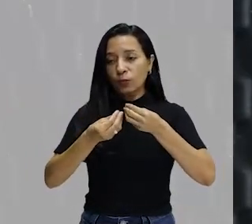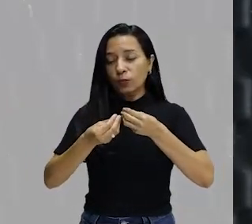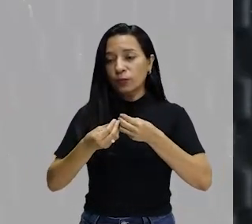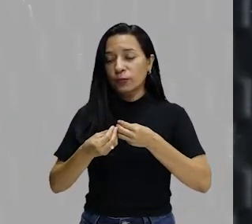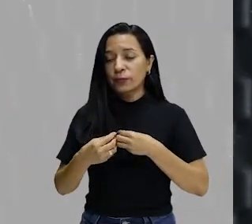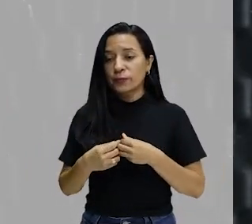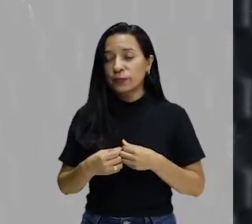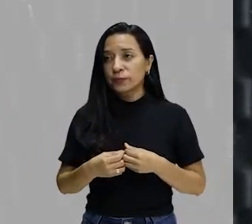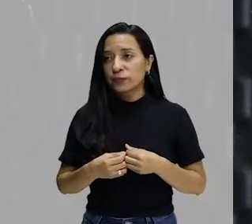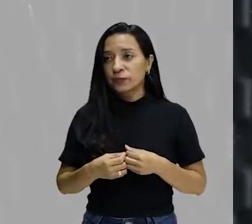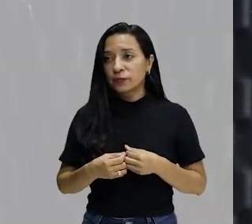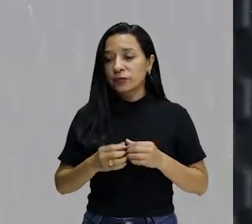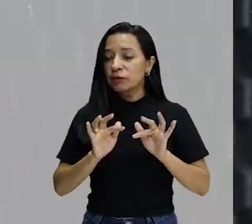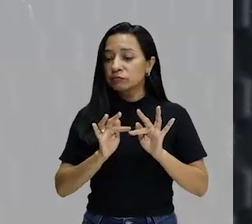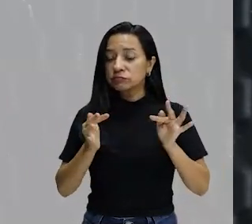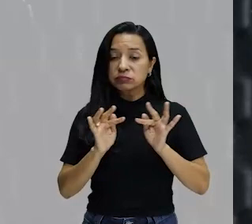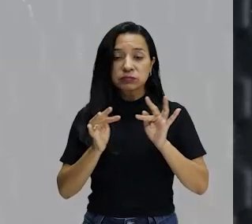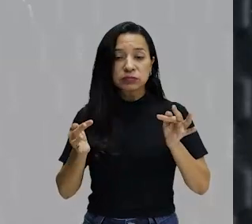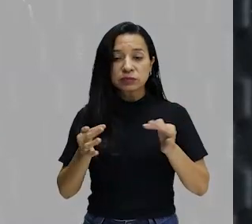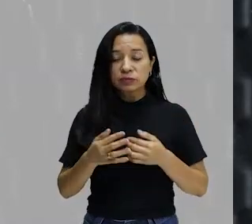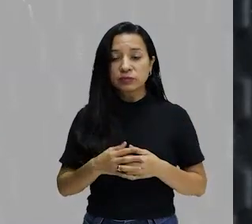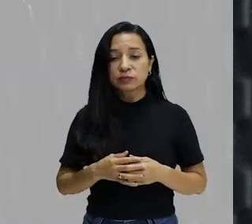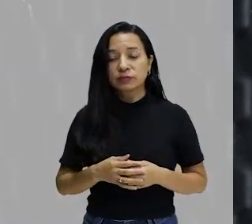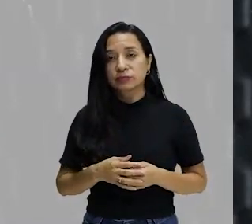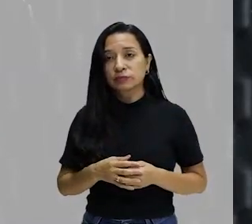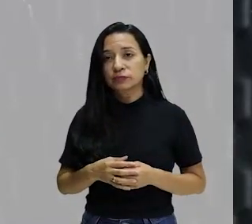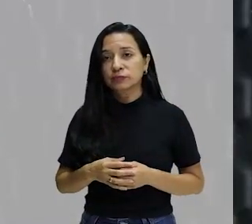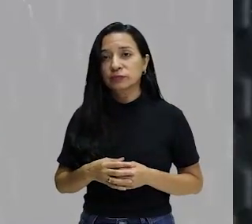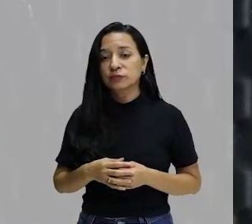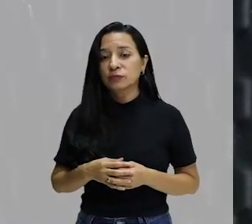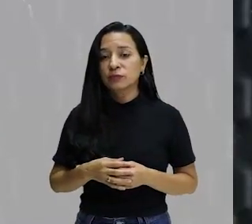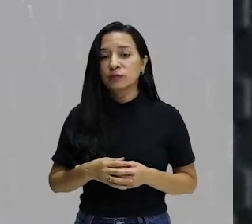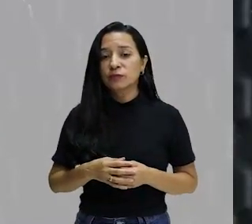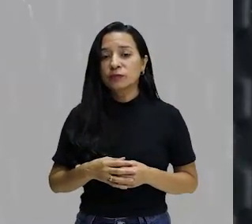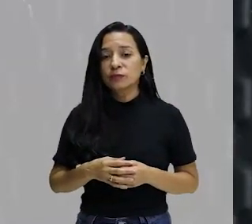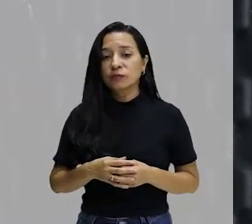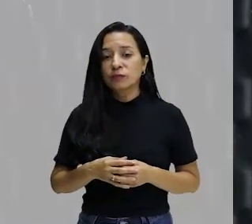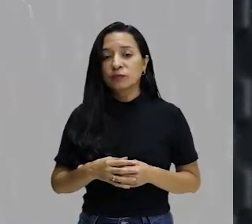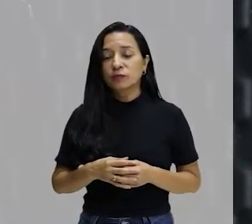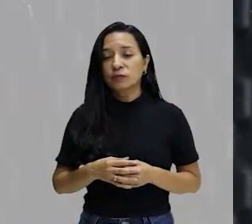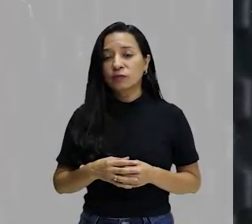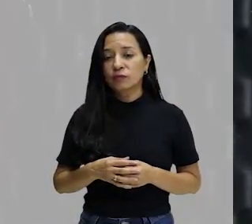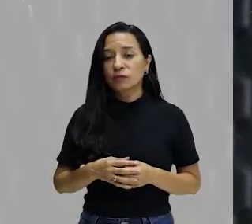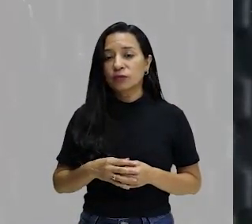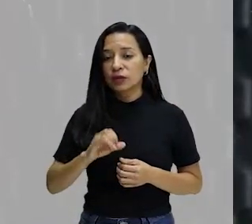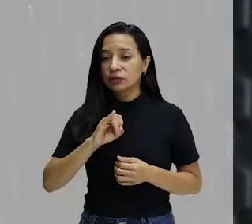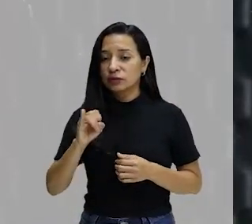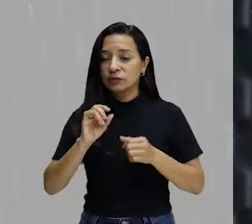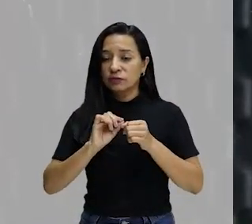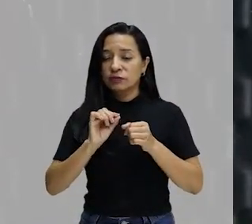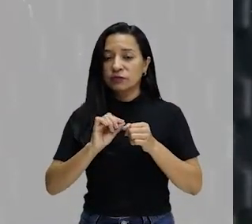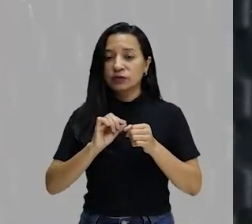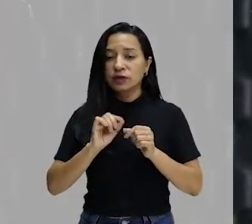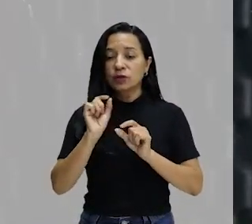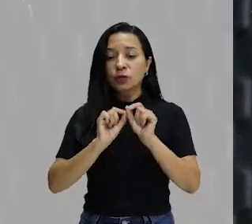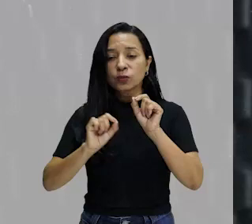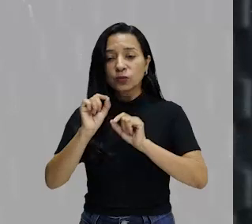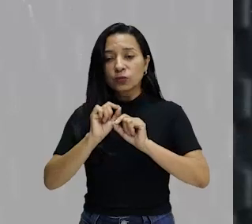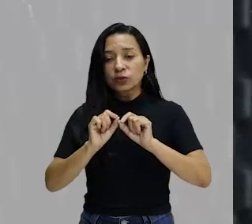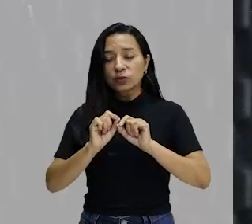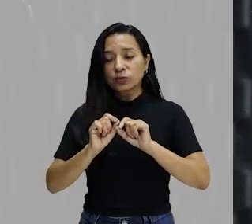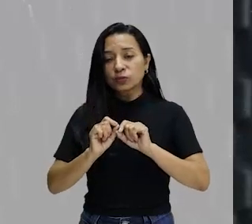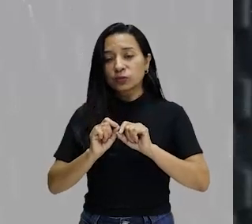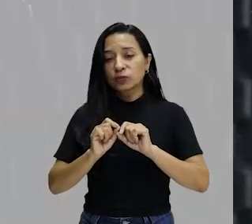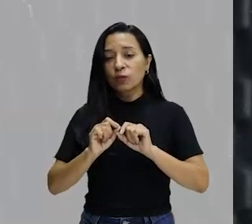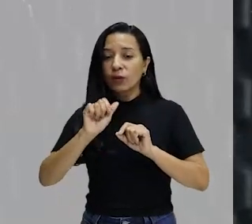desses indivíduos? É muito simples. Olha aqui, ó. Esse aqui é o genótipo desses dois. Então, se eu fizer com isso aqui, vai servir para os